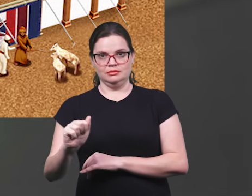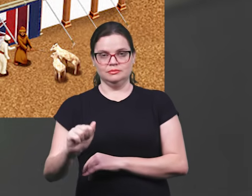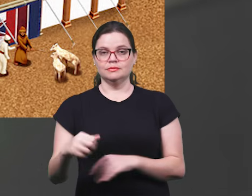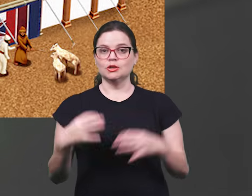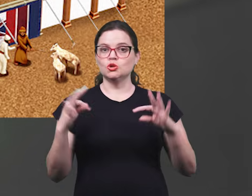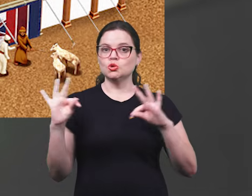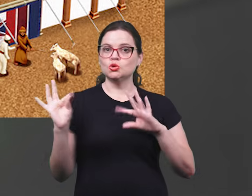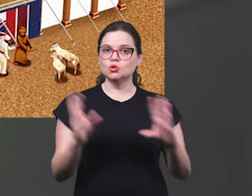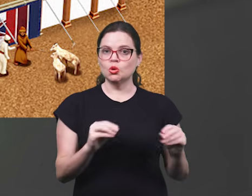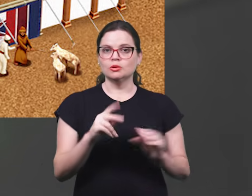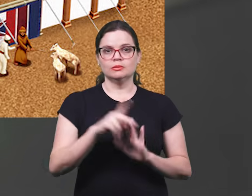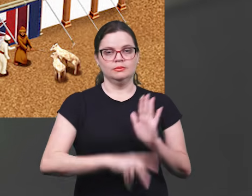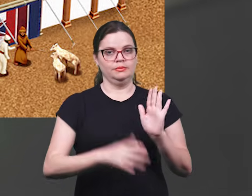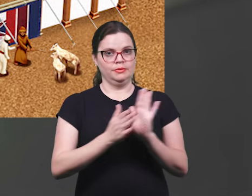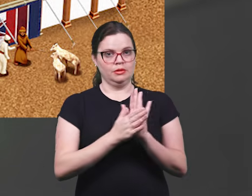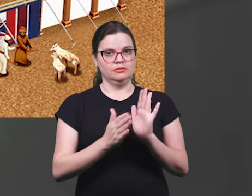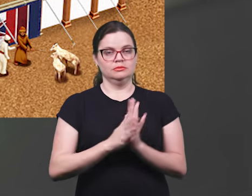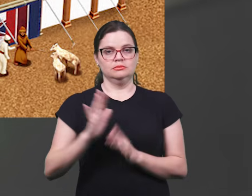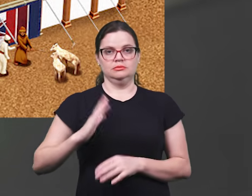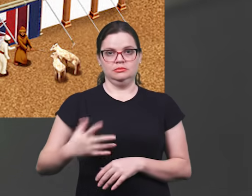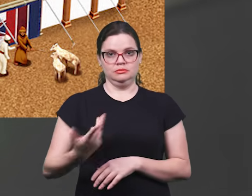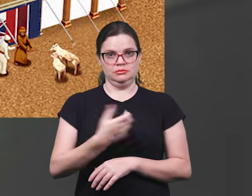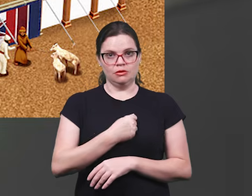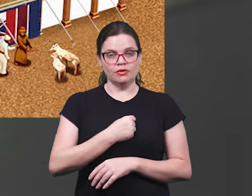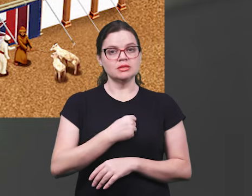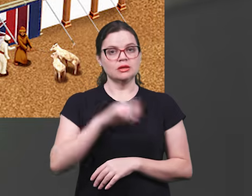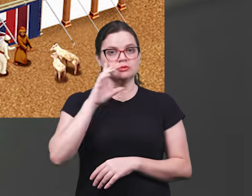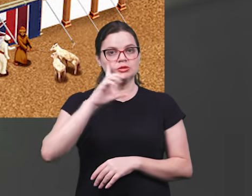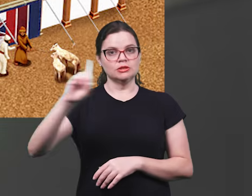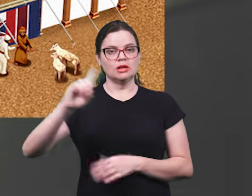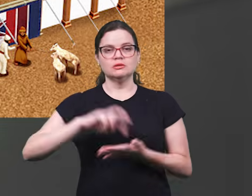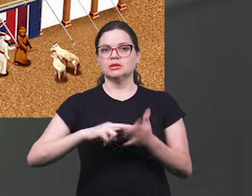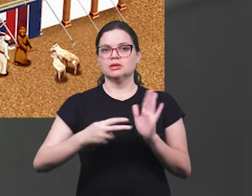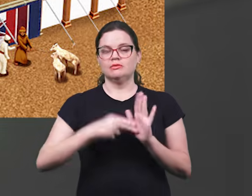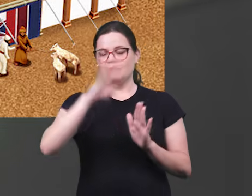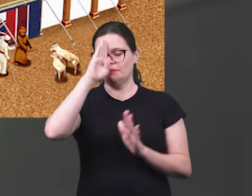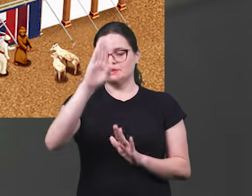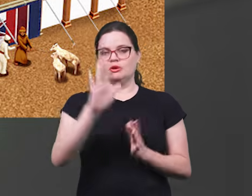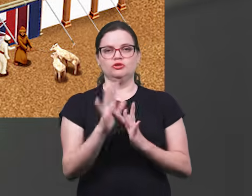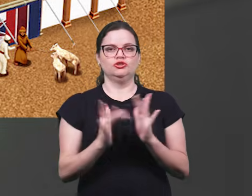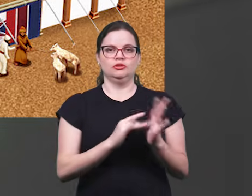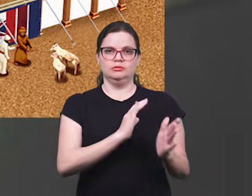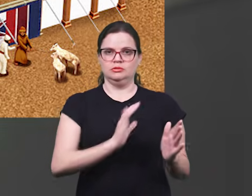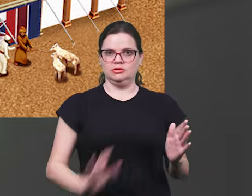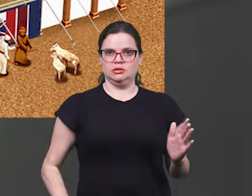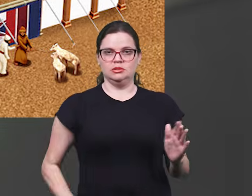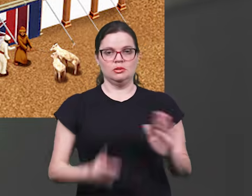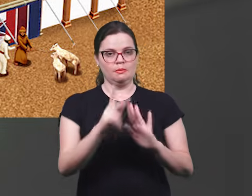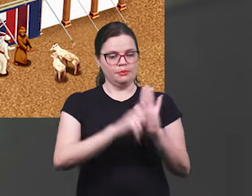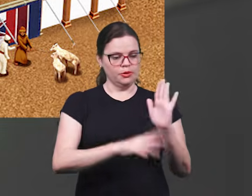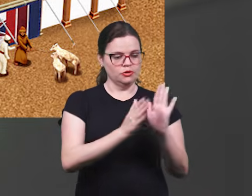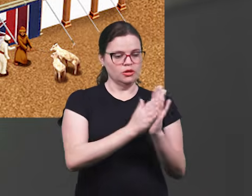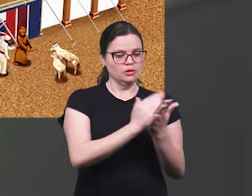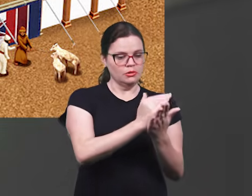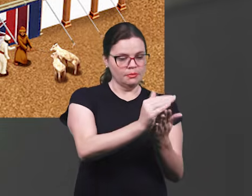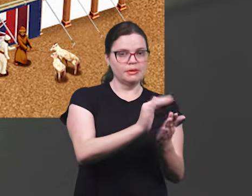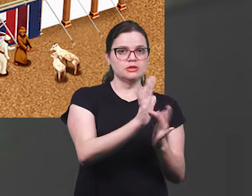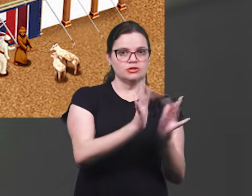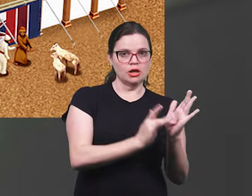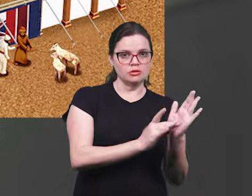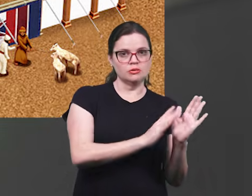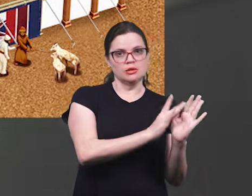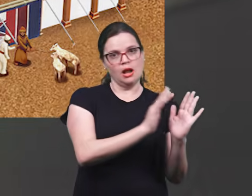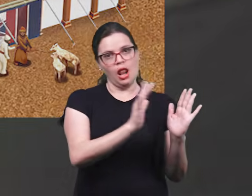Deus, Jesus é autor e consumador da fé. O projeto de Deus começa em Jesus e ele termina em